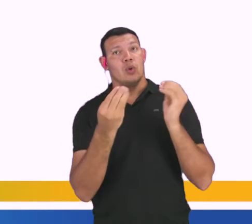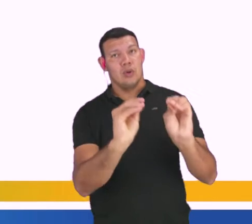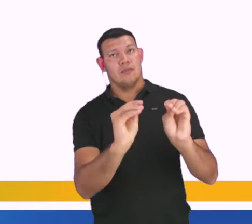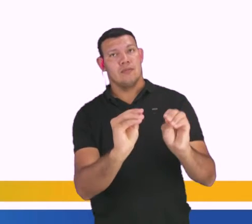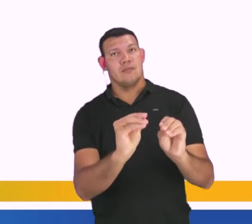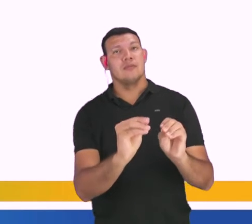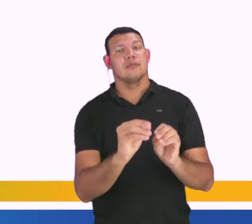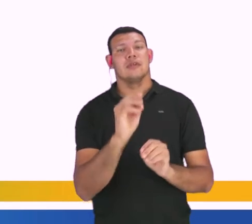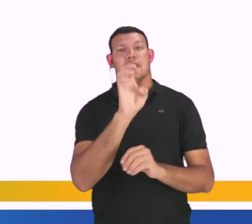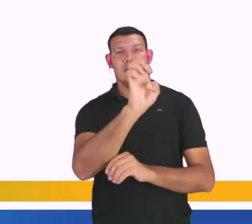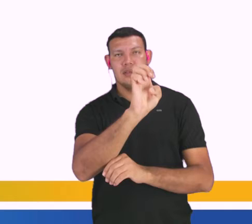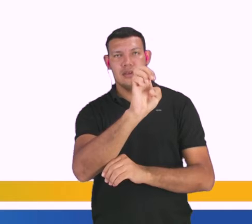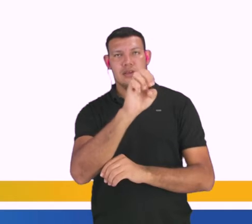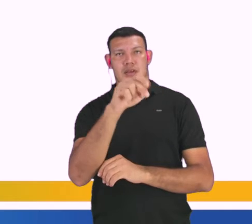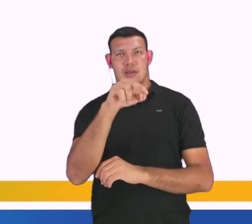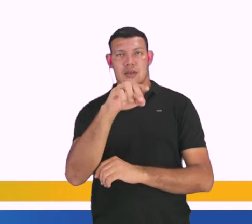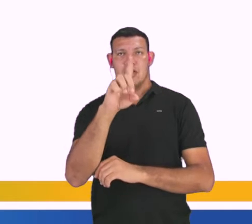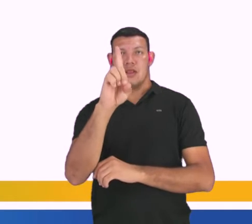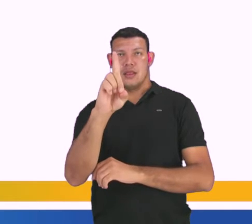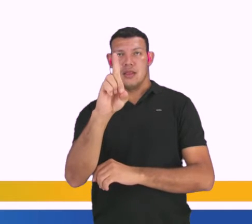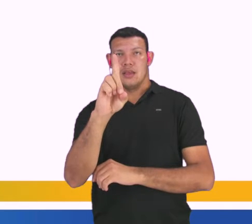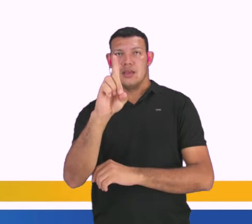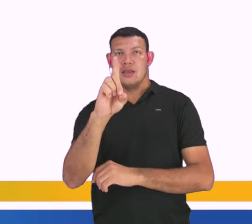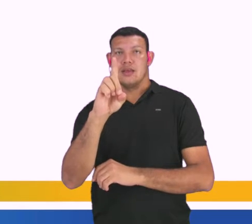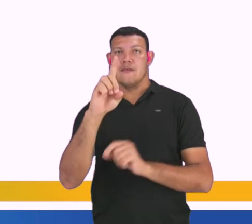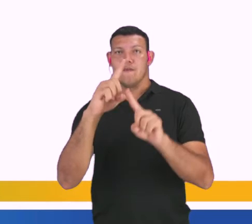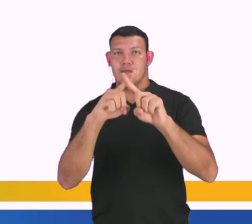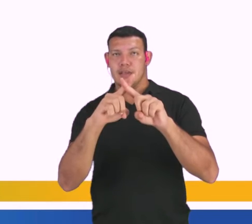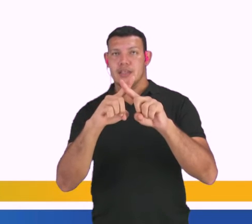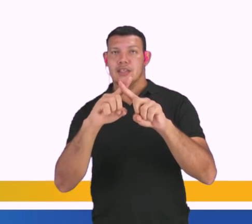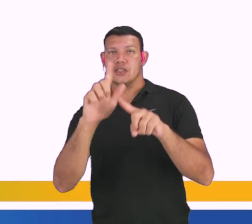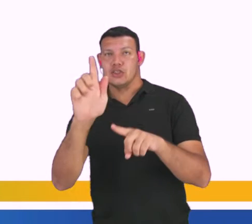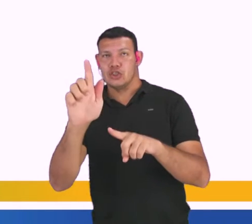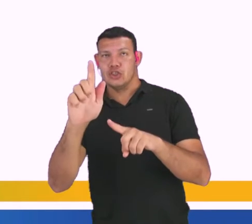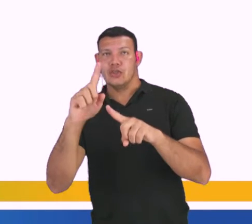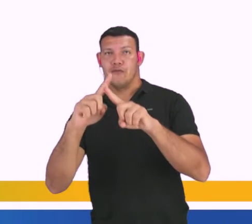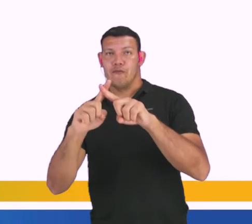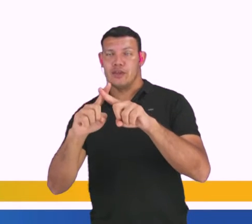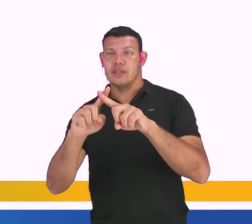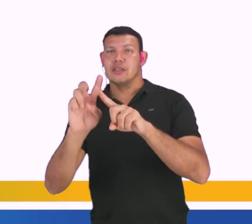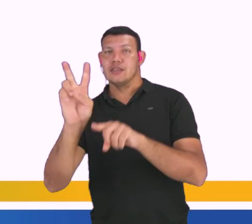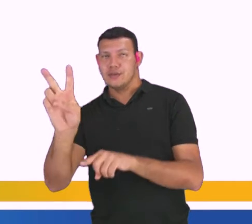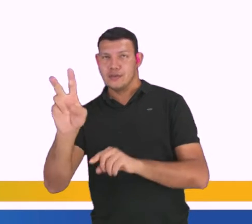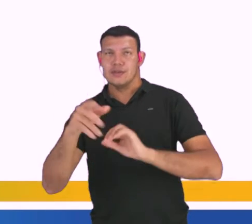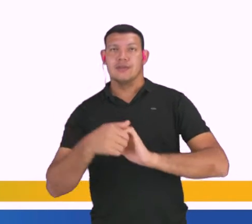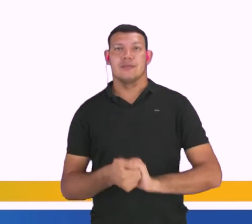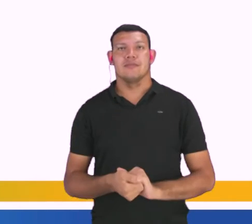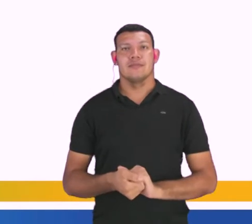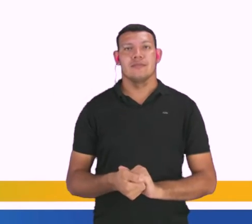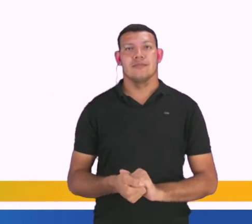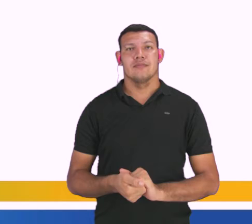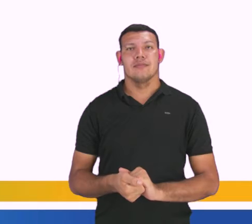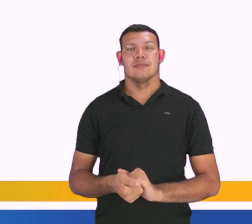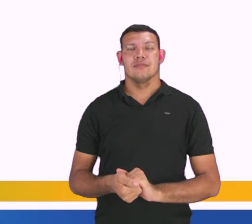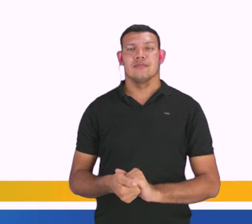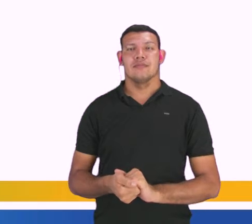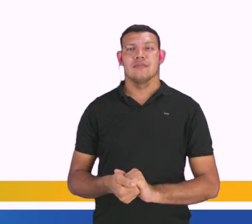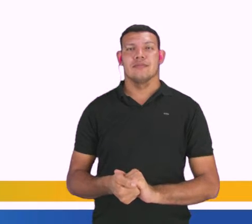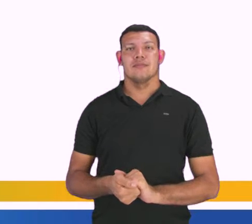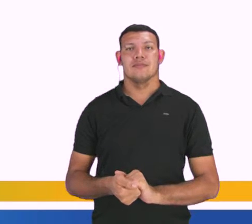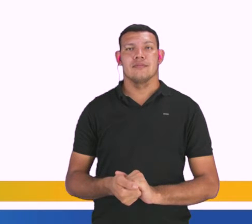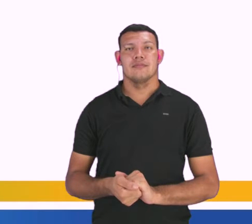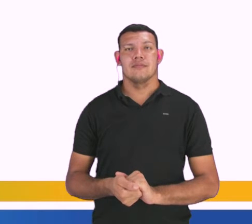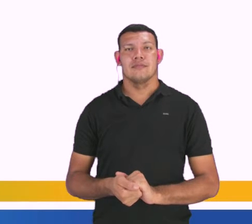então vai ficar a equação de empuxo, sendo a relação direta entre densidade, gravidade